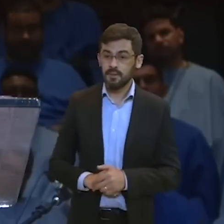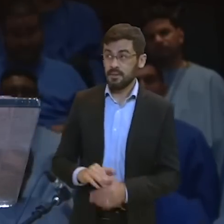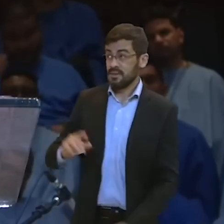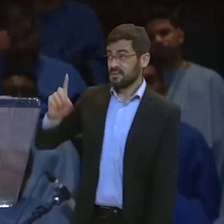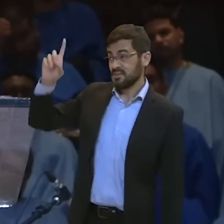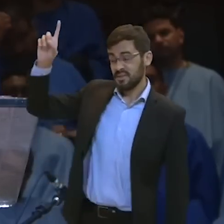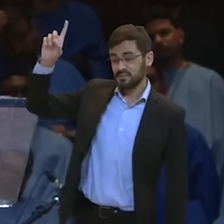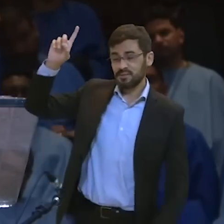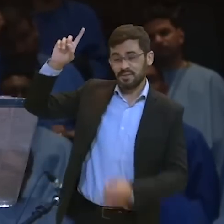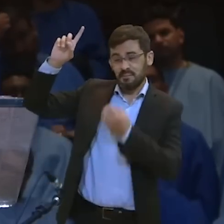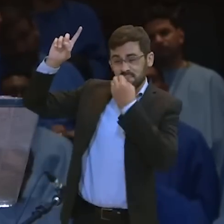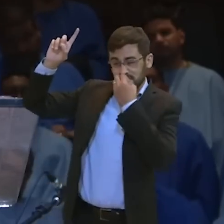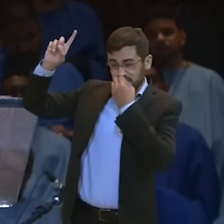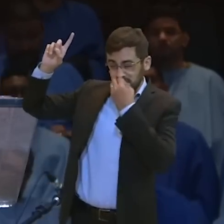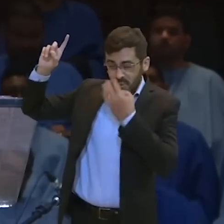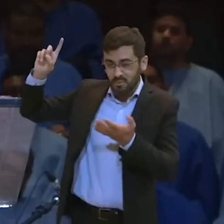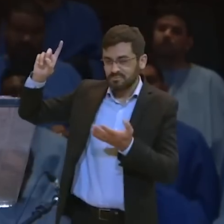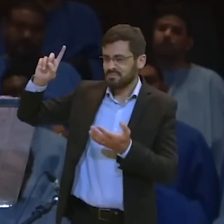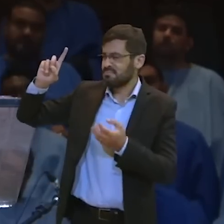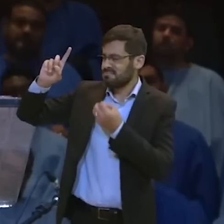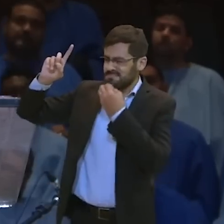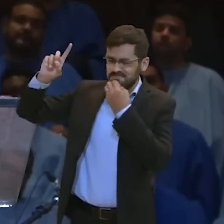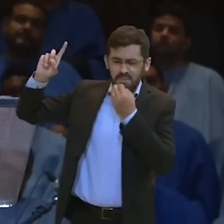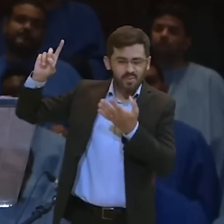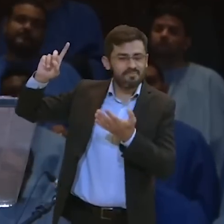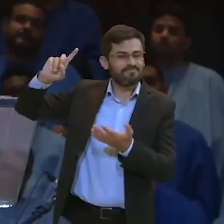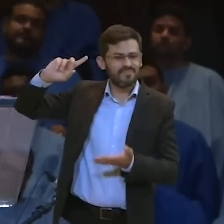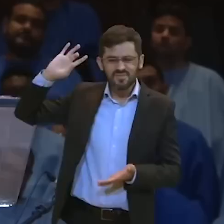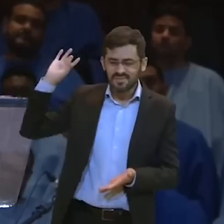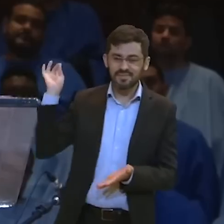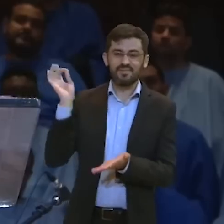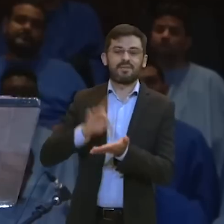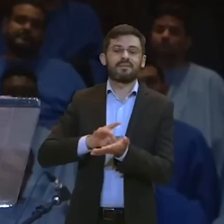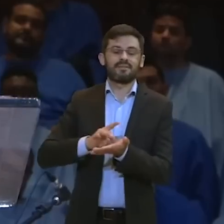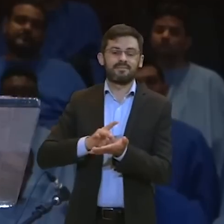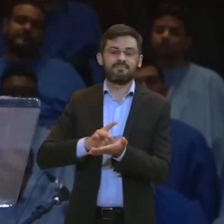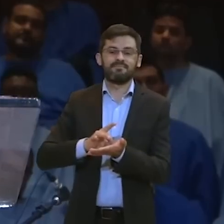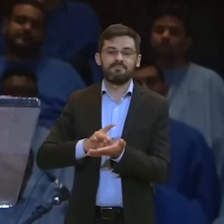tão bom, mas é tão bom, mas é tão bom,